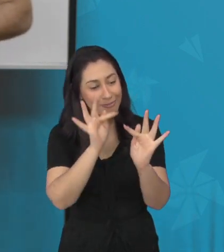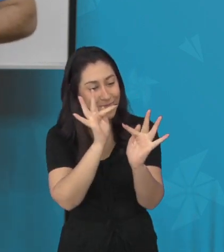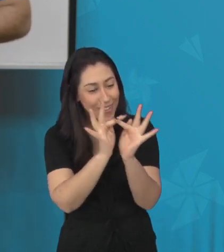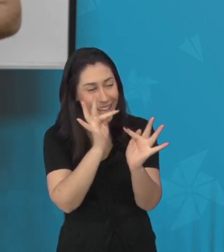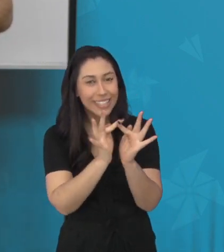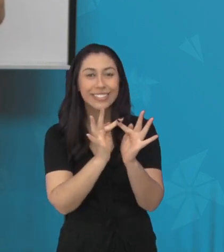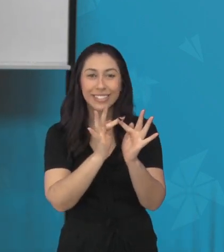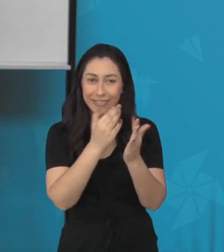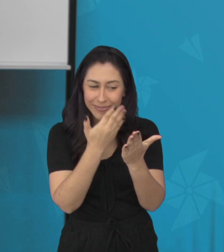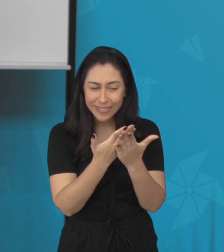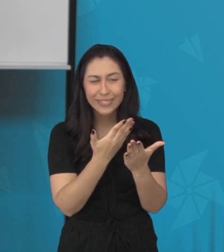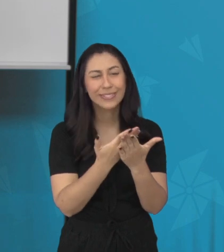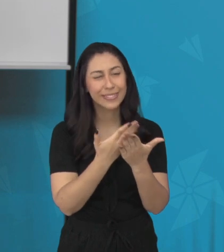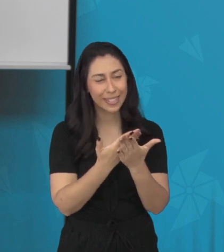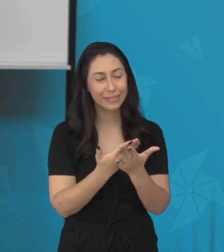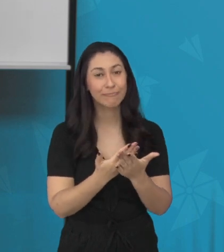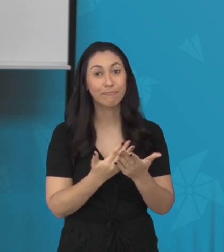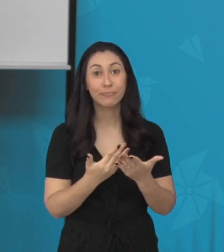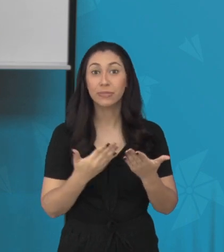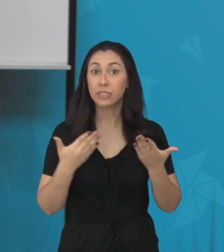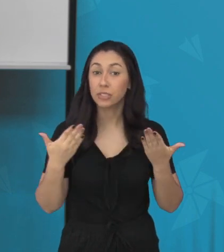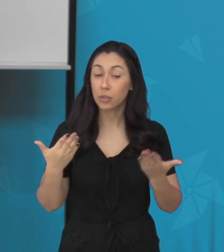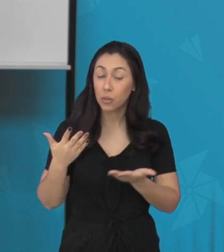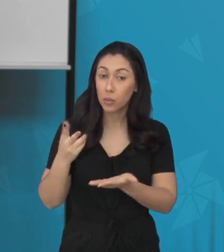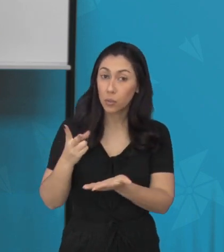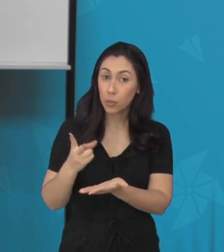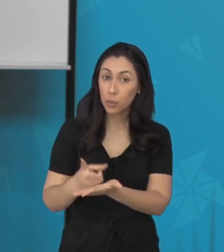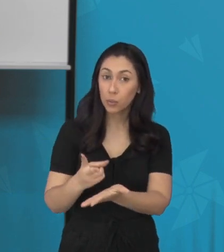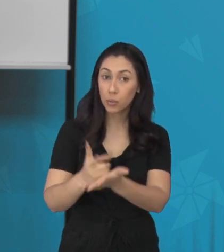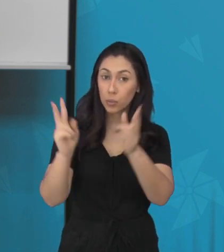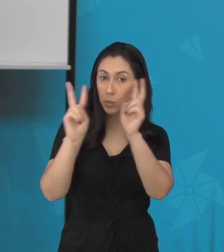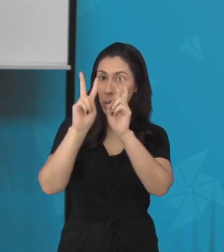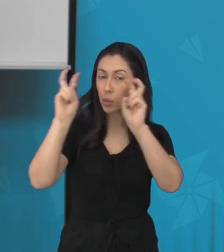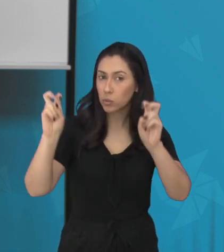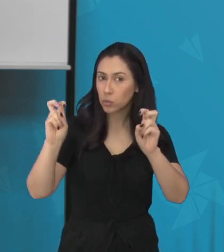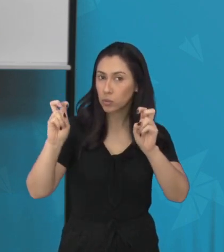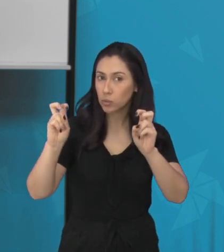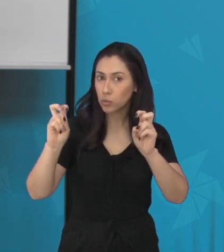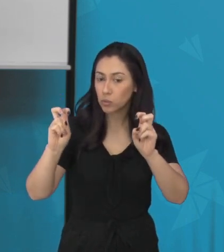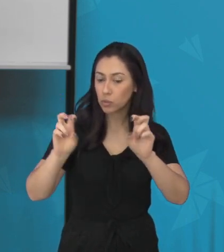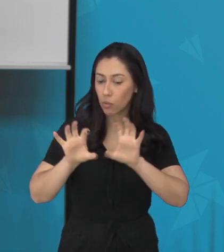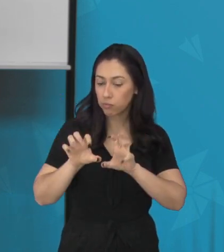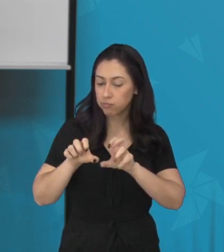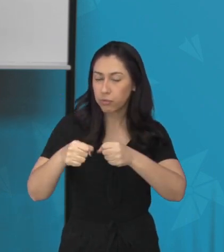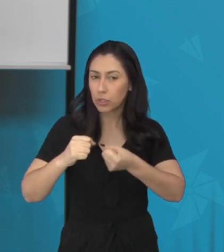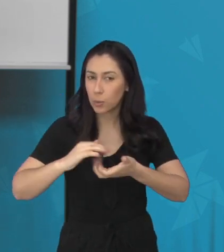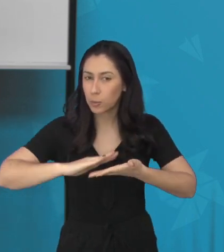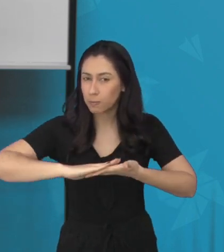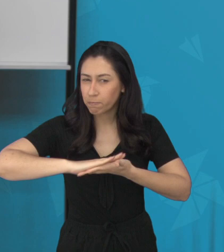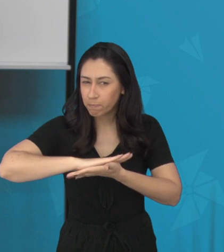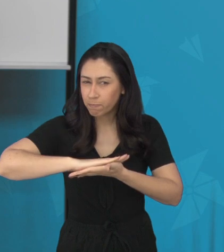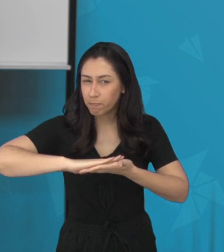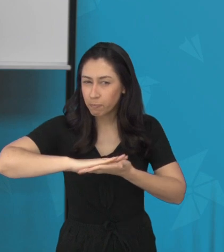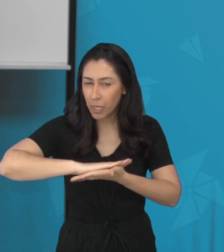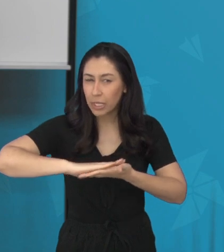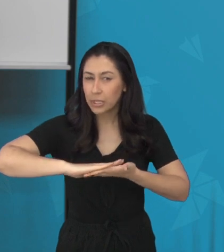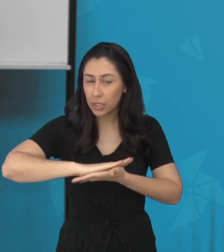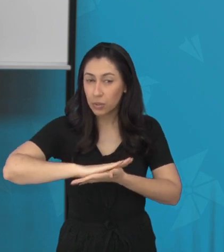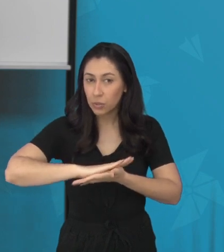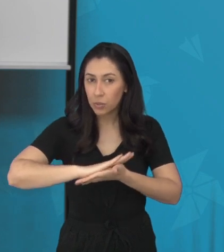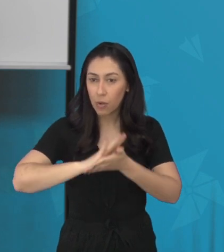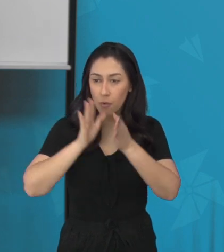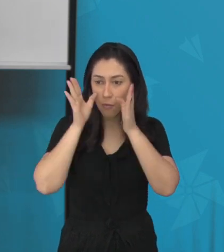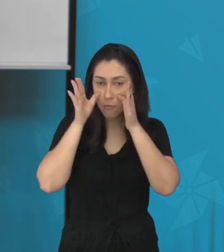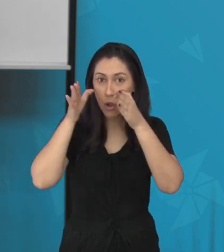certo? Nós vamos falar hoje sobre, continuar o assunto de força de atrito, mais especificamente, força